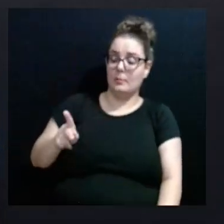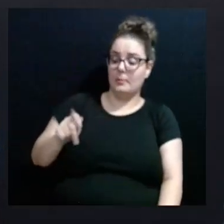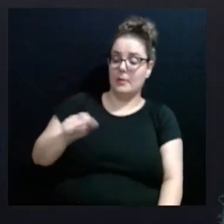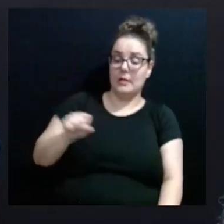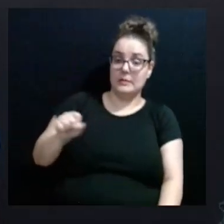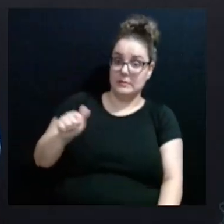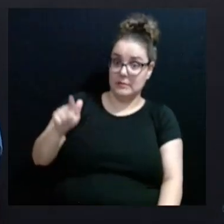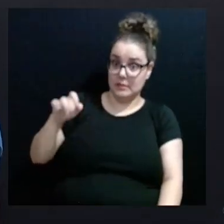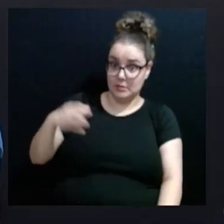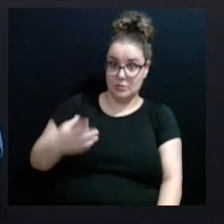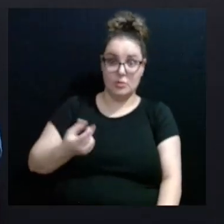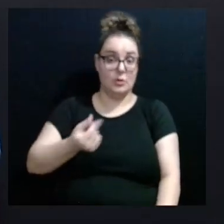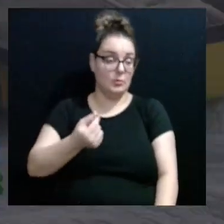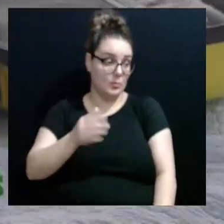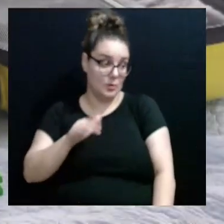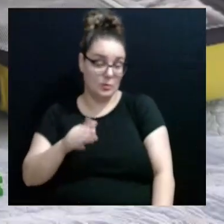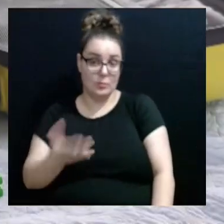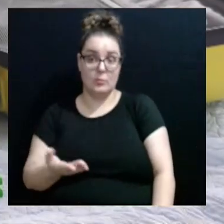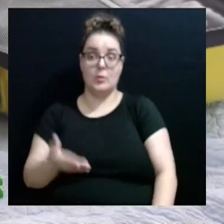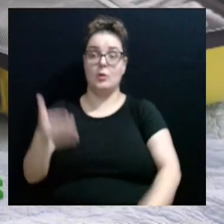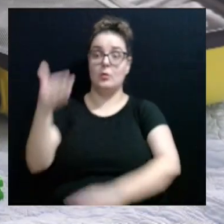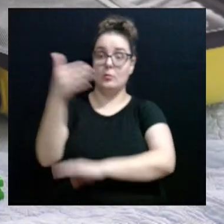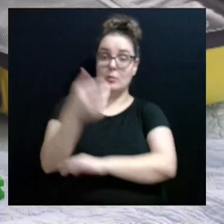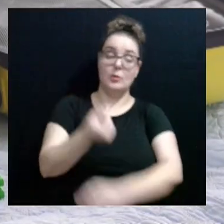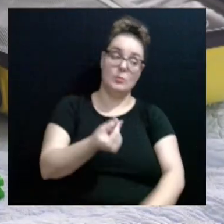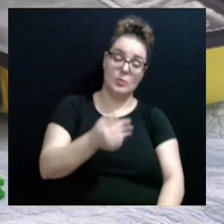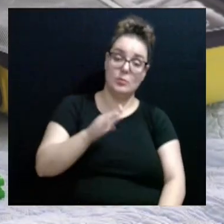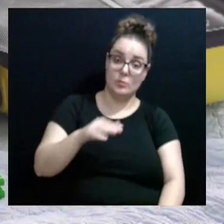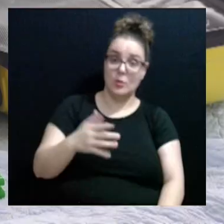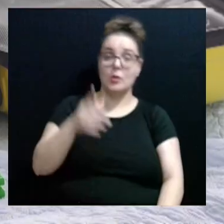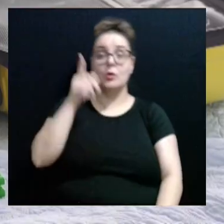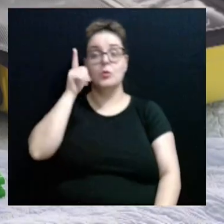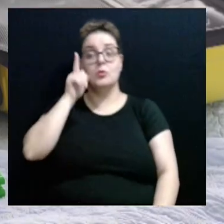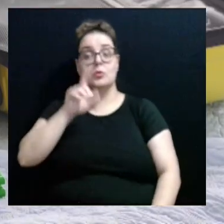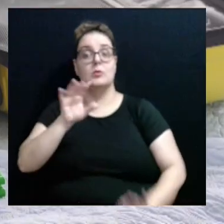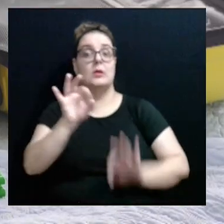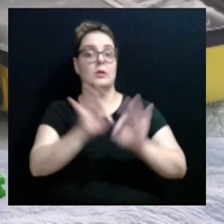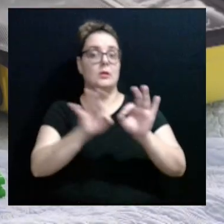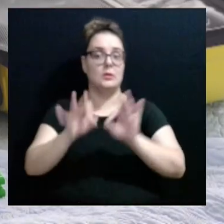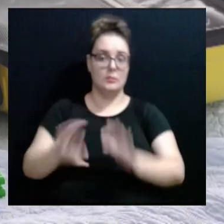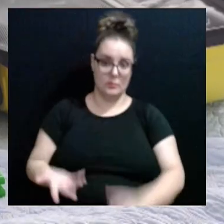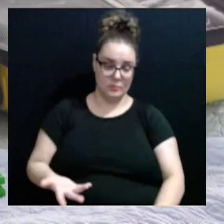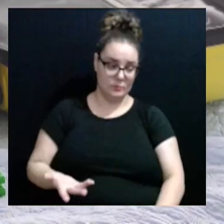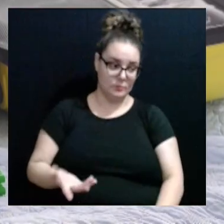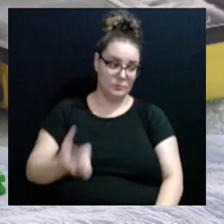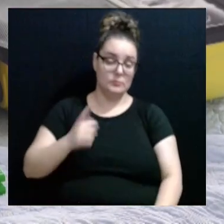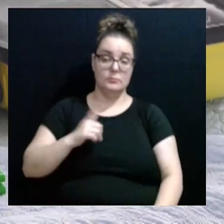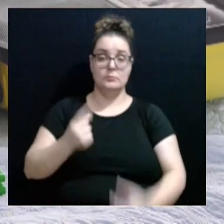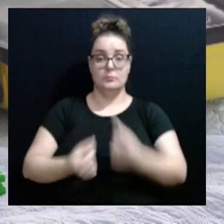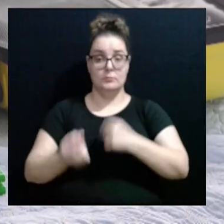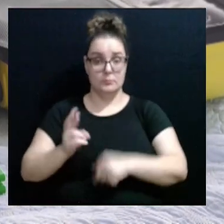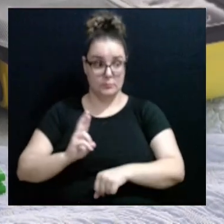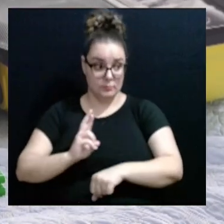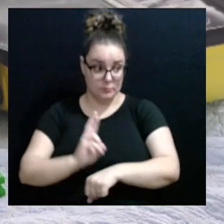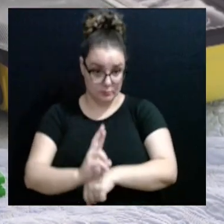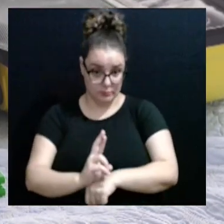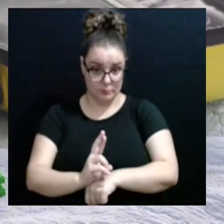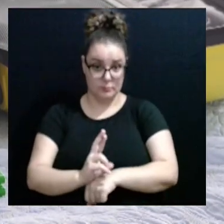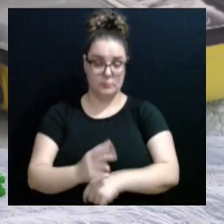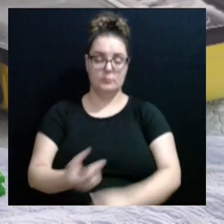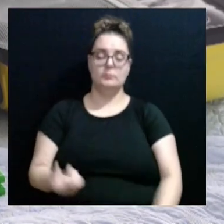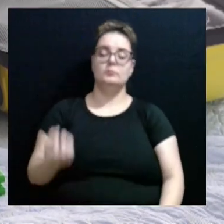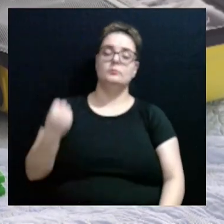bom, hospedagem, né, você consegue se planejar, ter o recurso para que você viaje, para que você